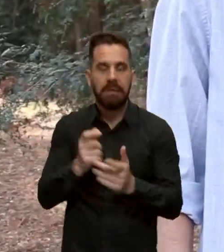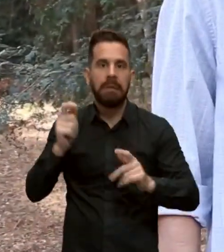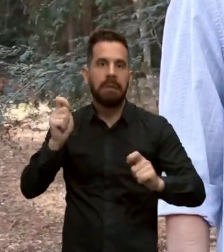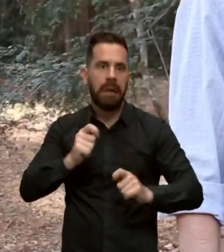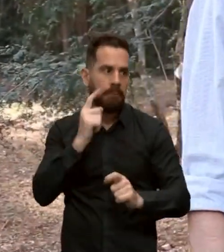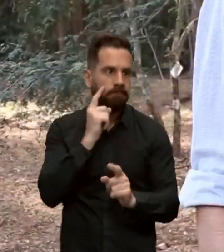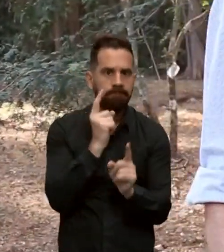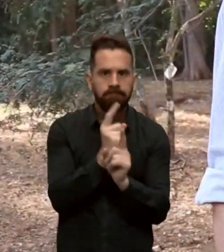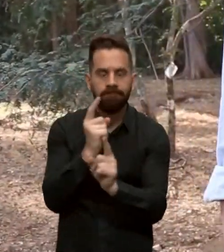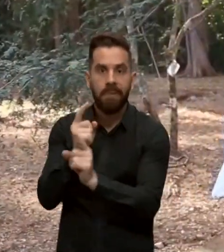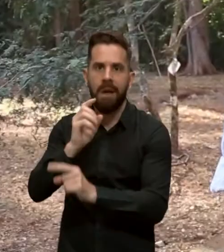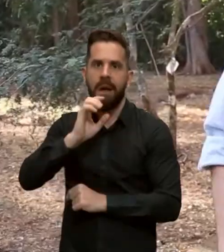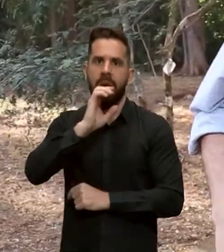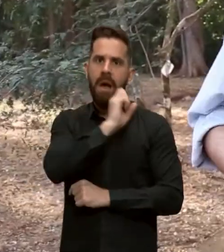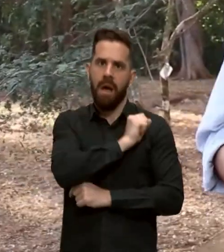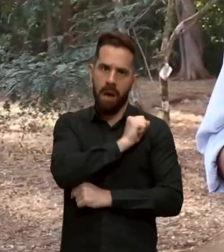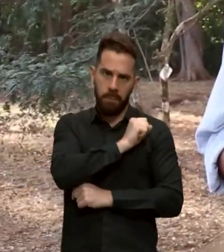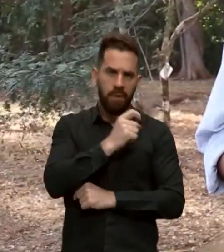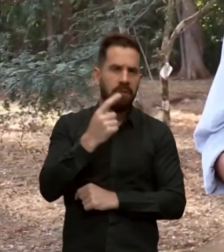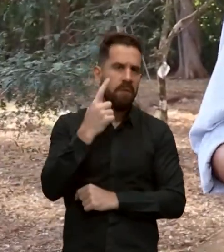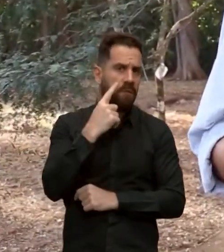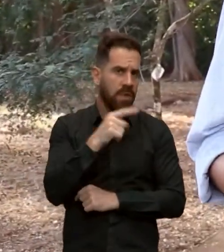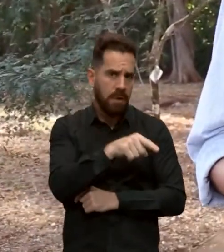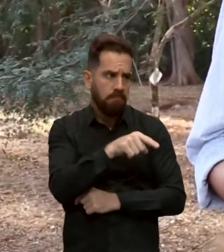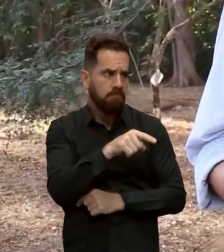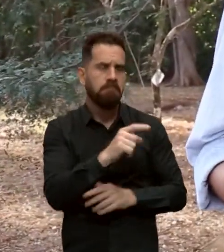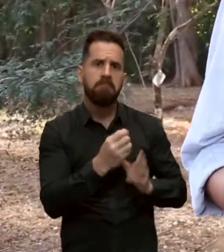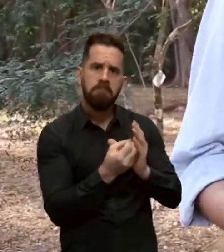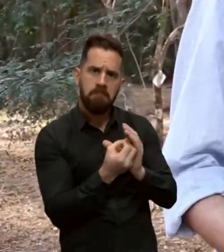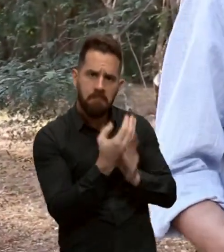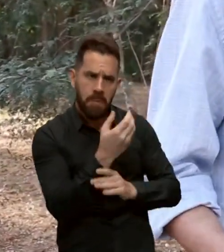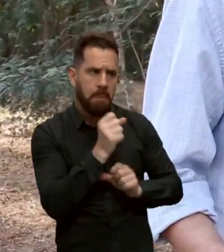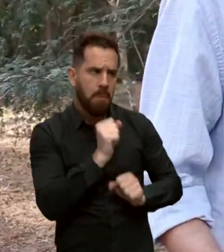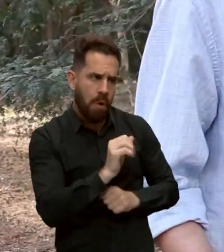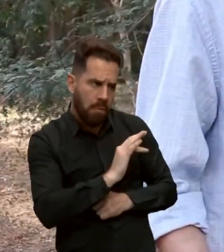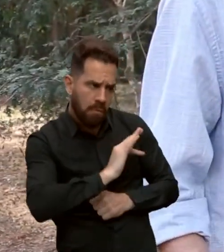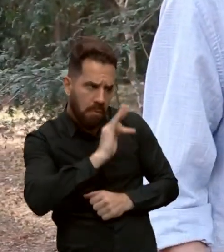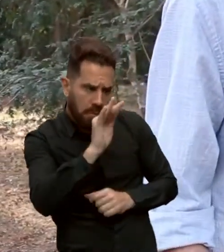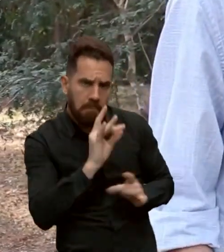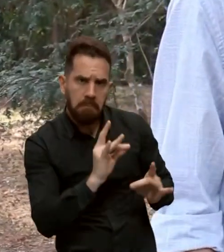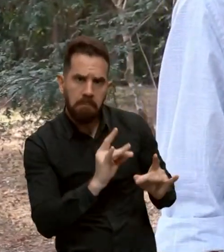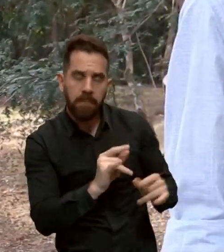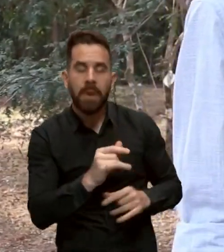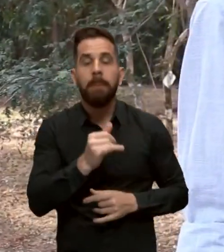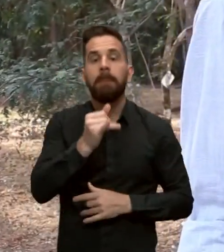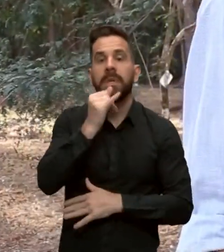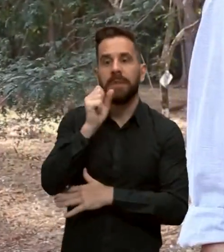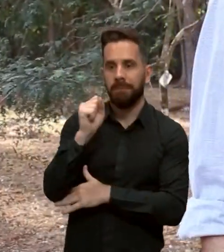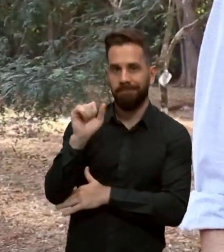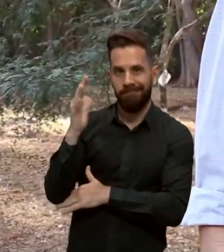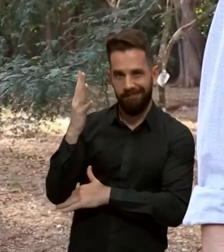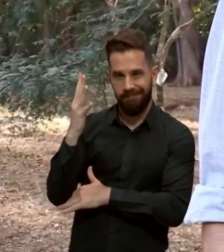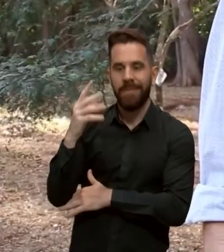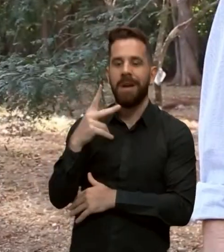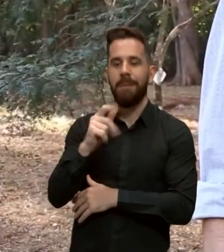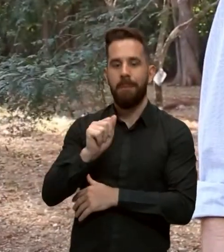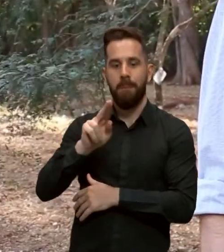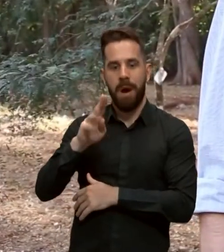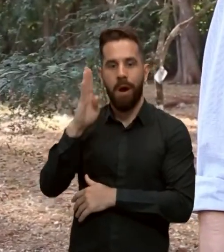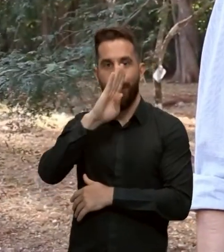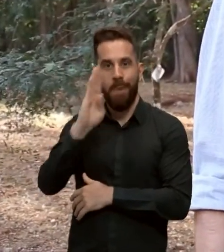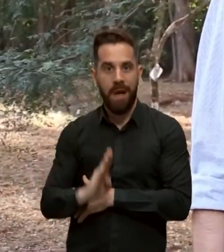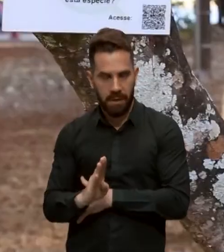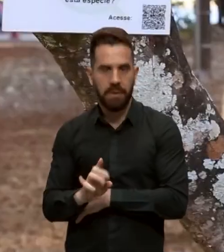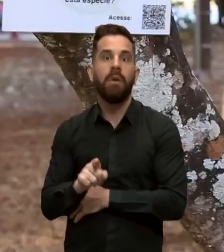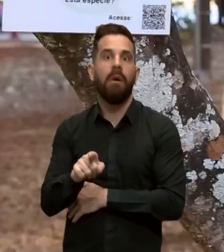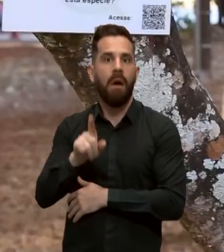as espécies ameaçadas. É como se fosse uma triagem. O pau-brasil é uma dessas espécies que corre perigo de